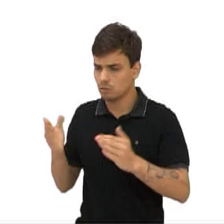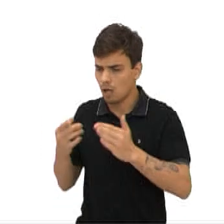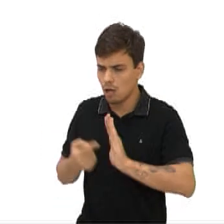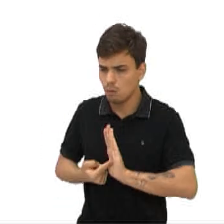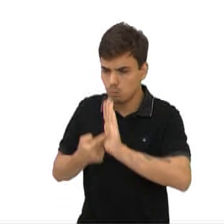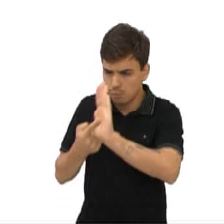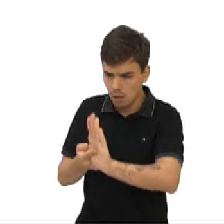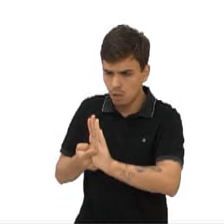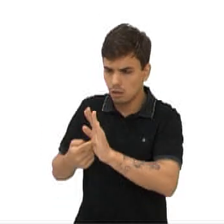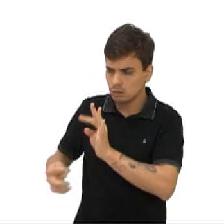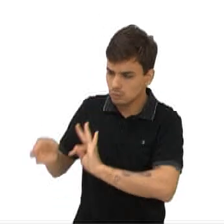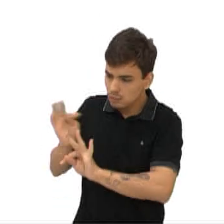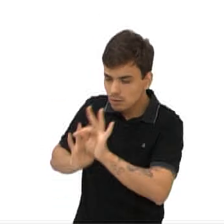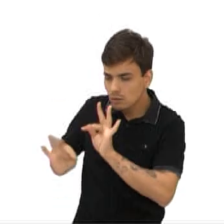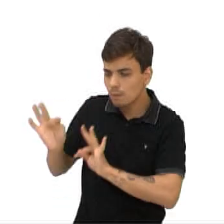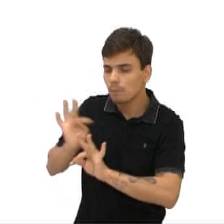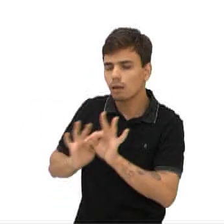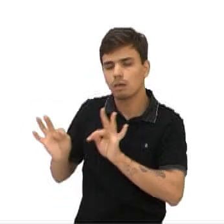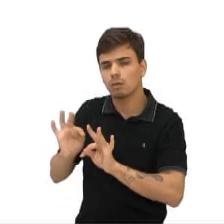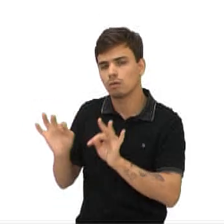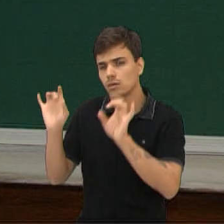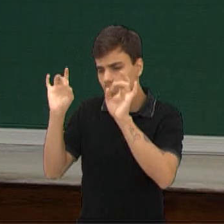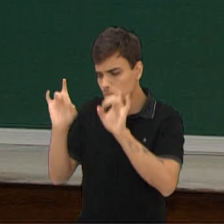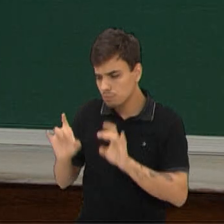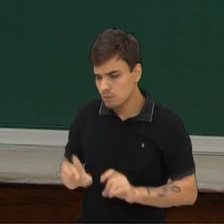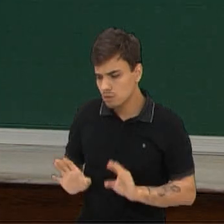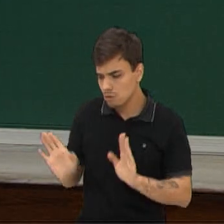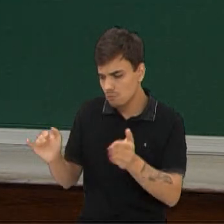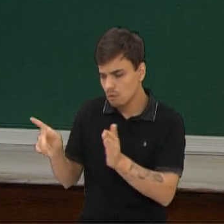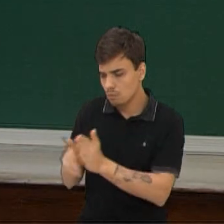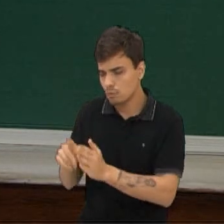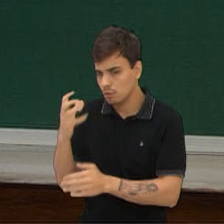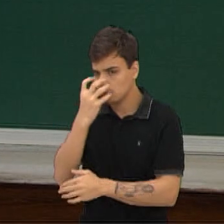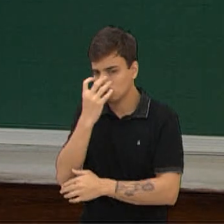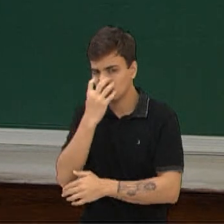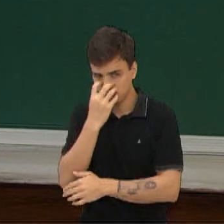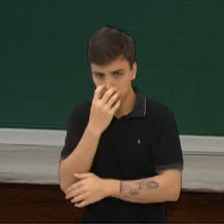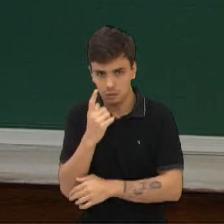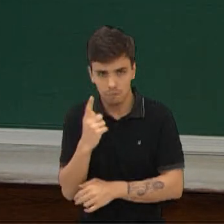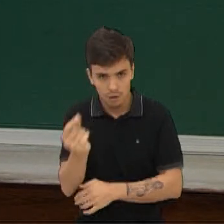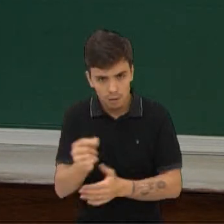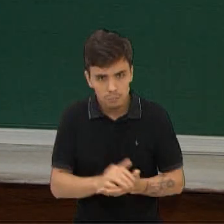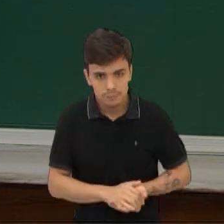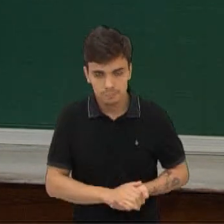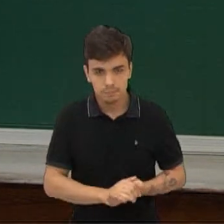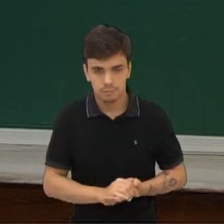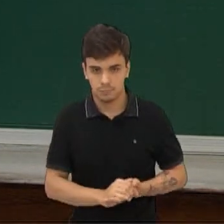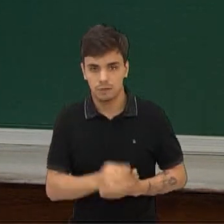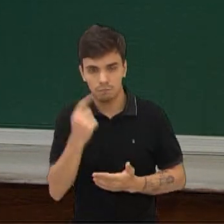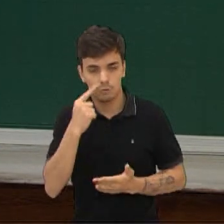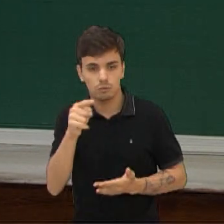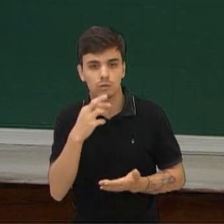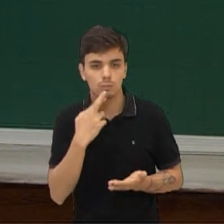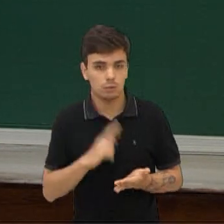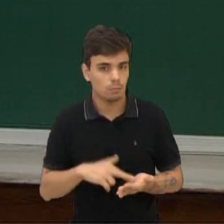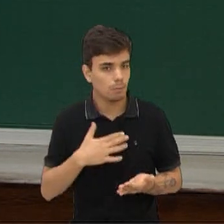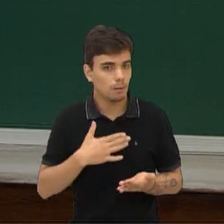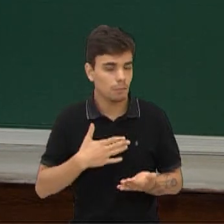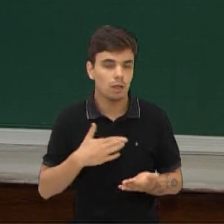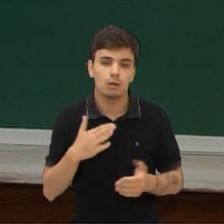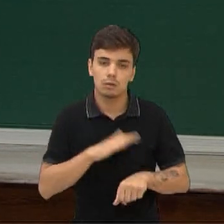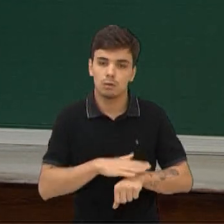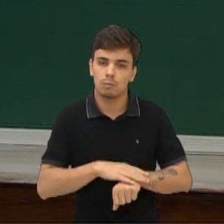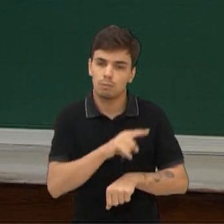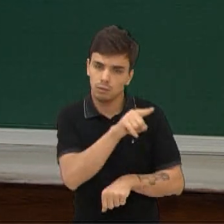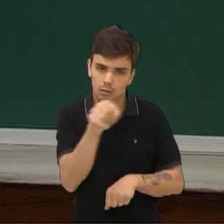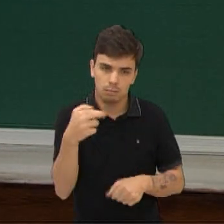tratamento especial que se dispensa a um cãozinho? Vamos lá? Vamos ver? O que você responde para mim? Eu dou um tempinho, essa tá